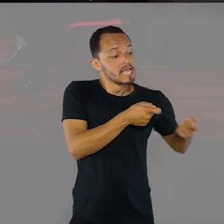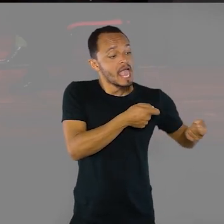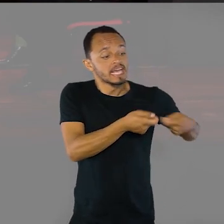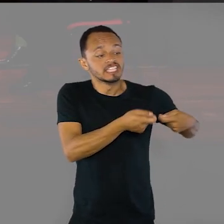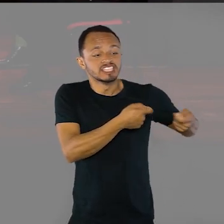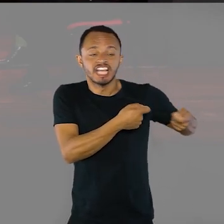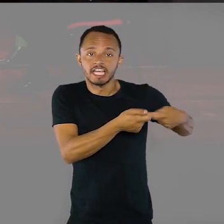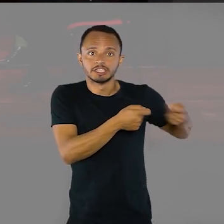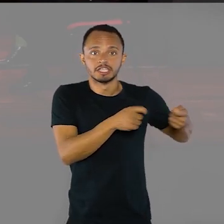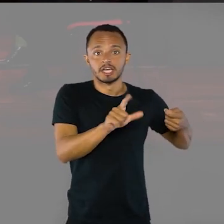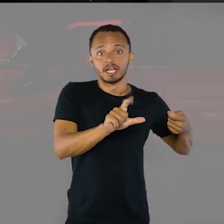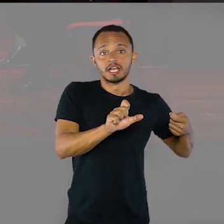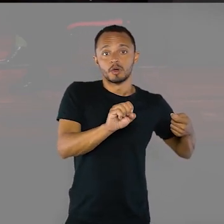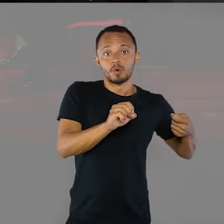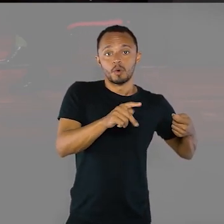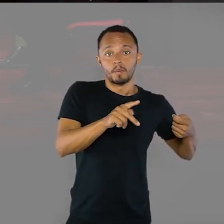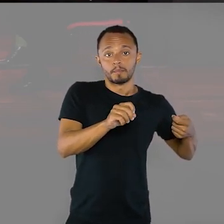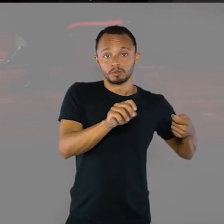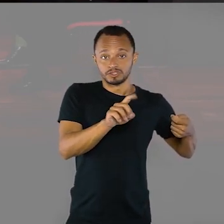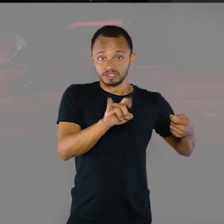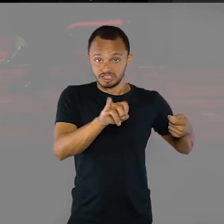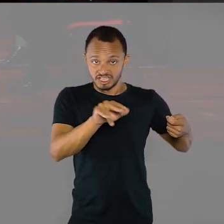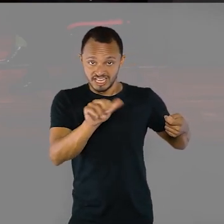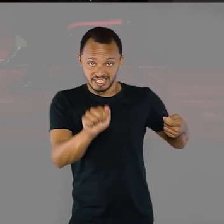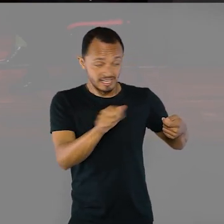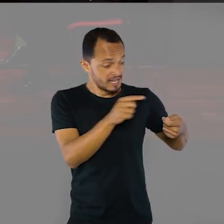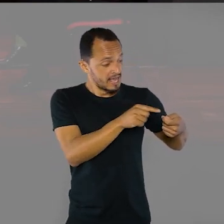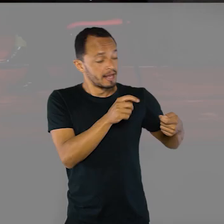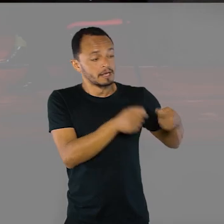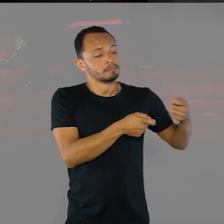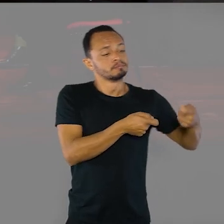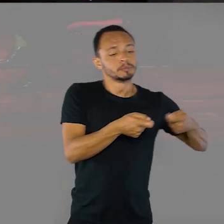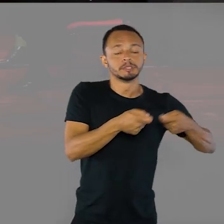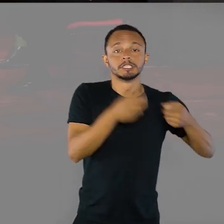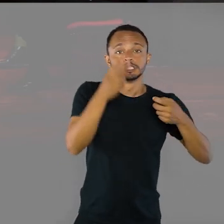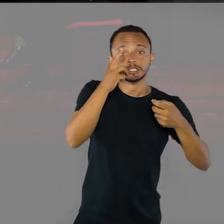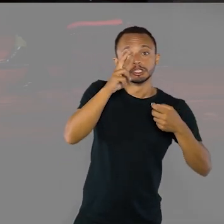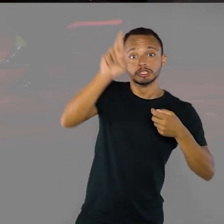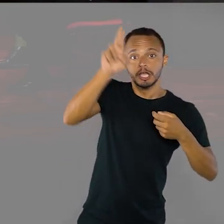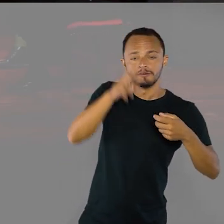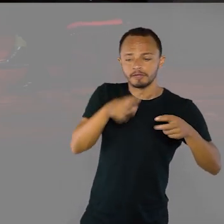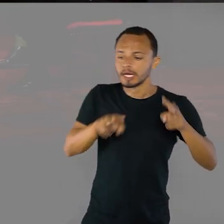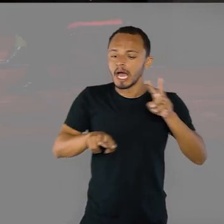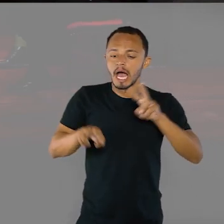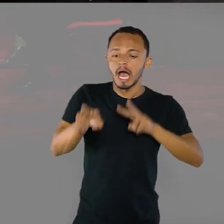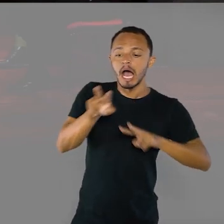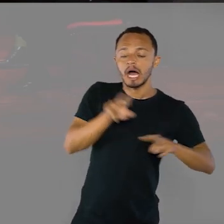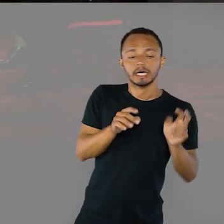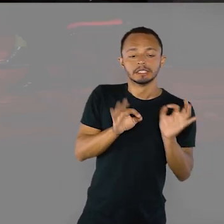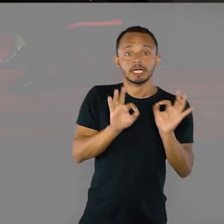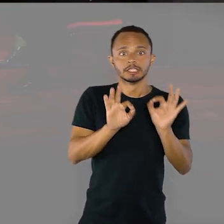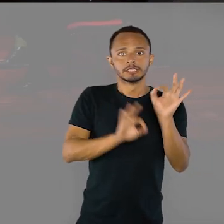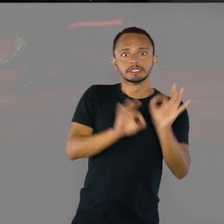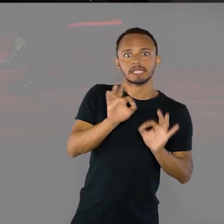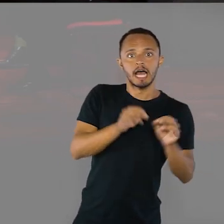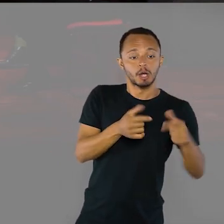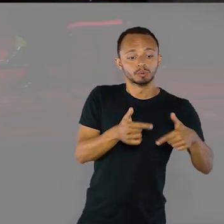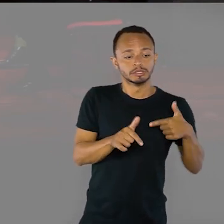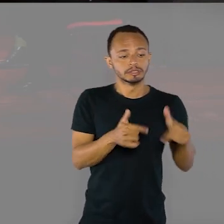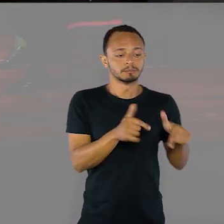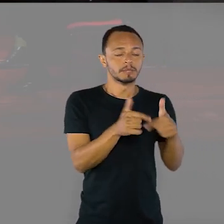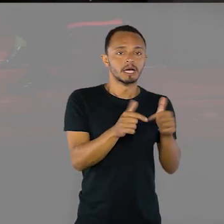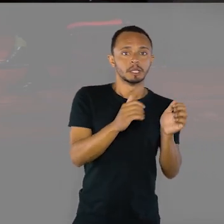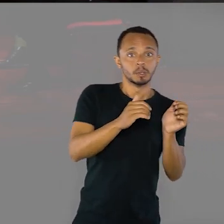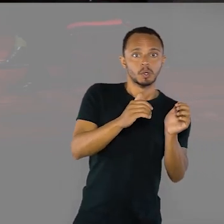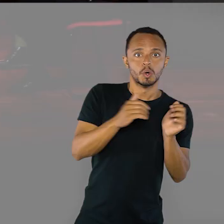vai dar um grande destaque enquanto protagonismo, né? É ela que está ali chefiando com as cartas nas mãos, essas cartas que vieram